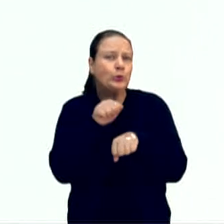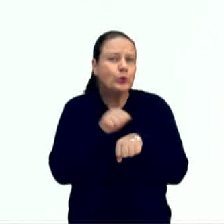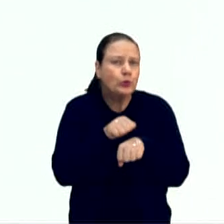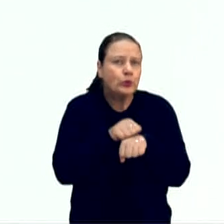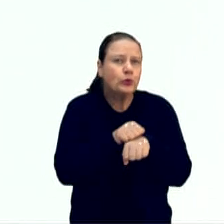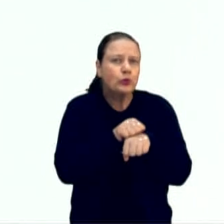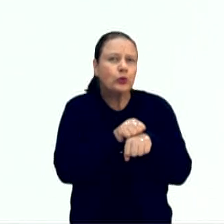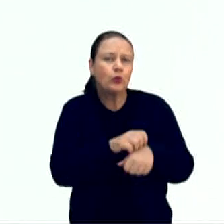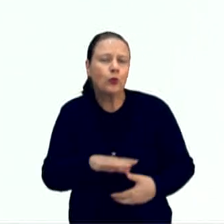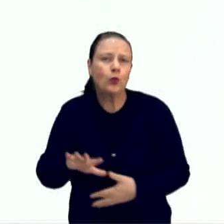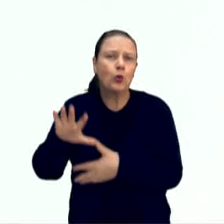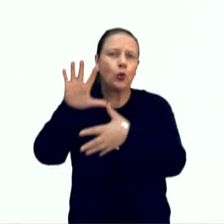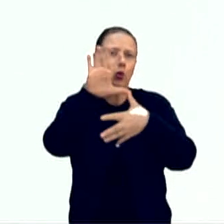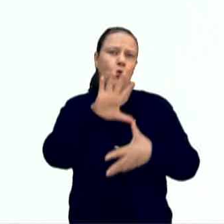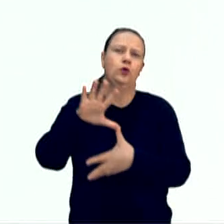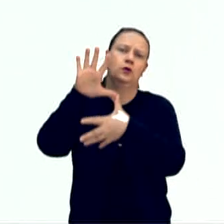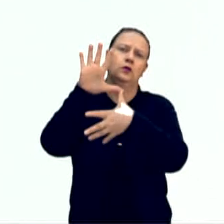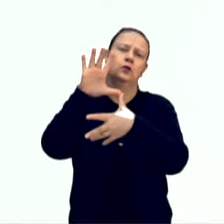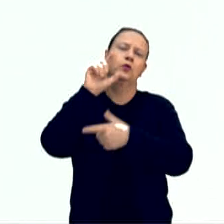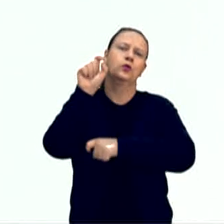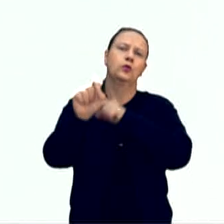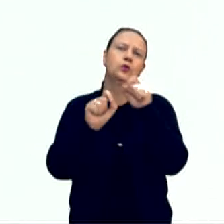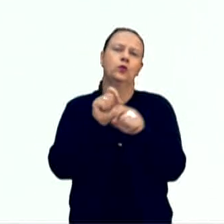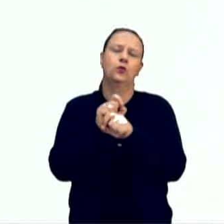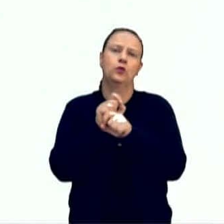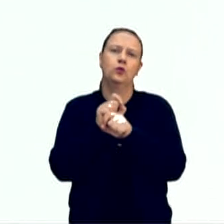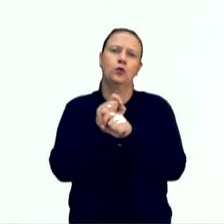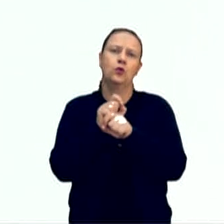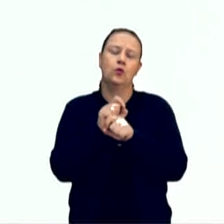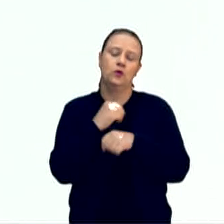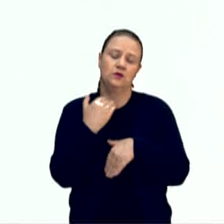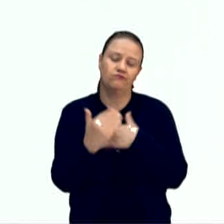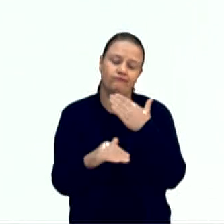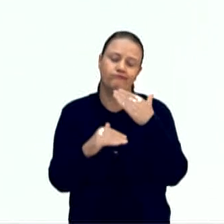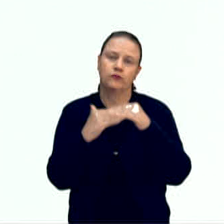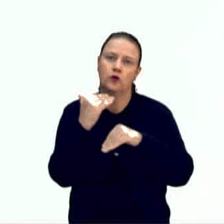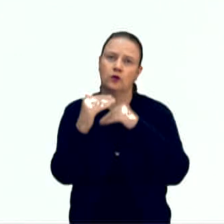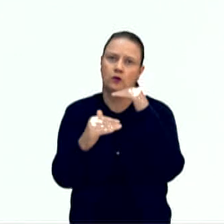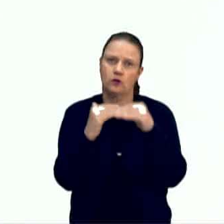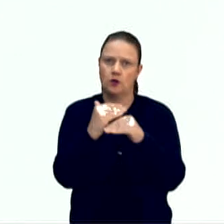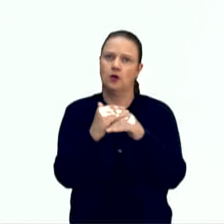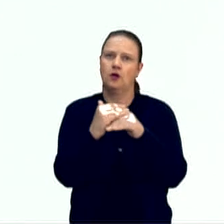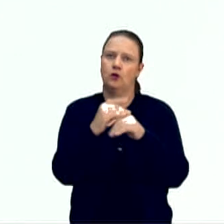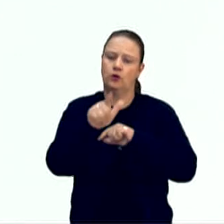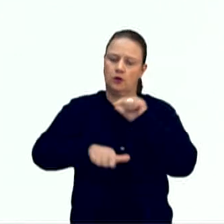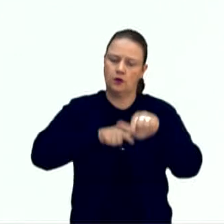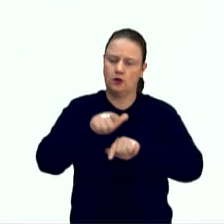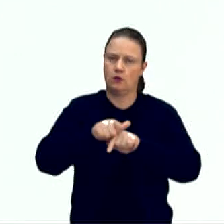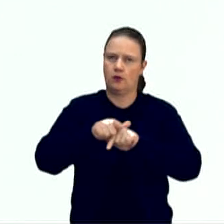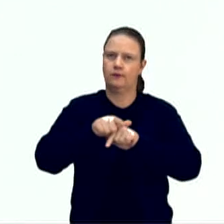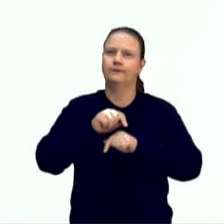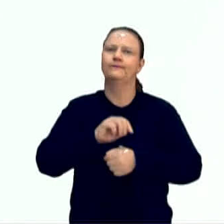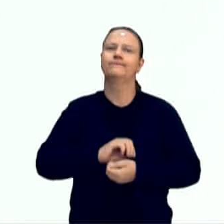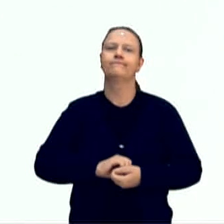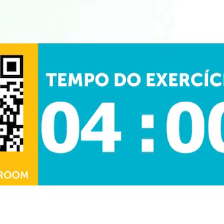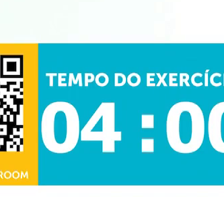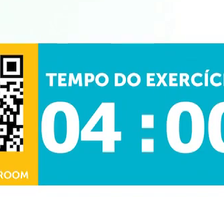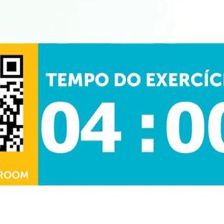americano está relacionada ao baixo desenvolvimento do trabalho na América. Pensa um pouquinho e a gente já retorna.